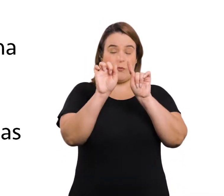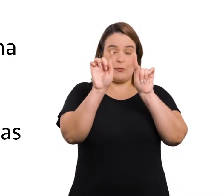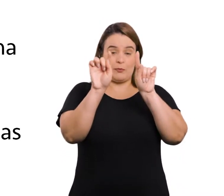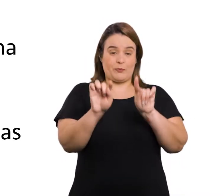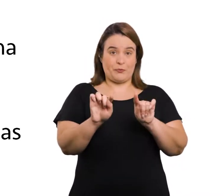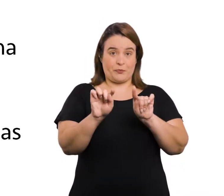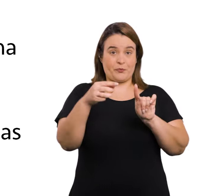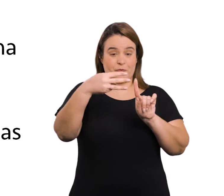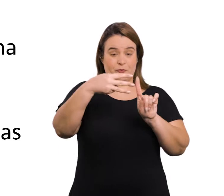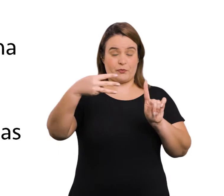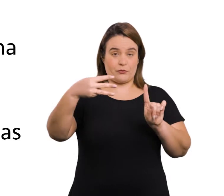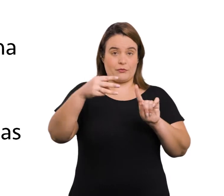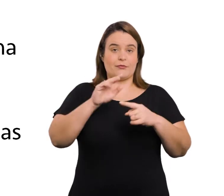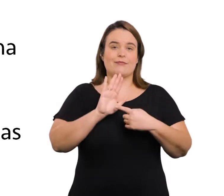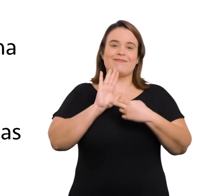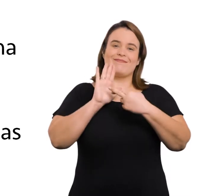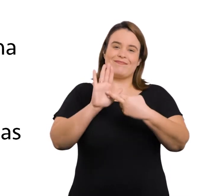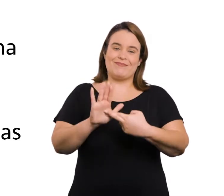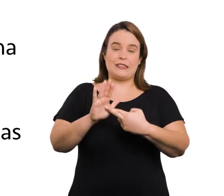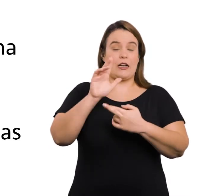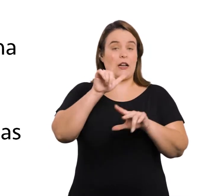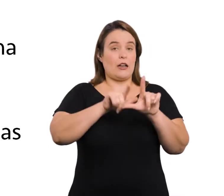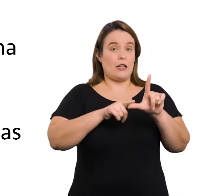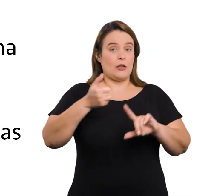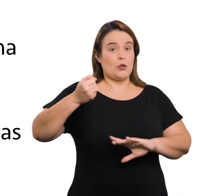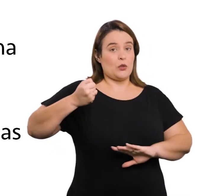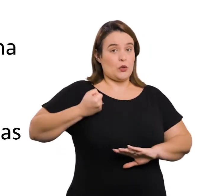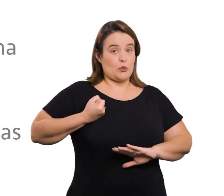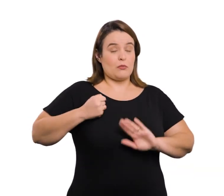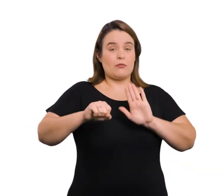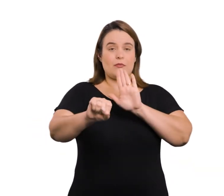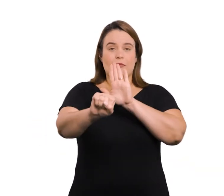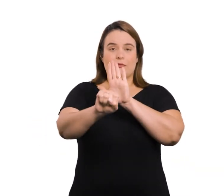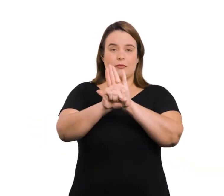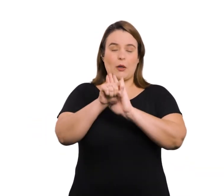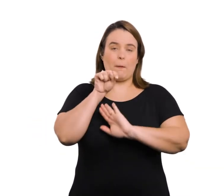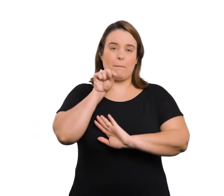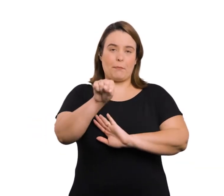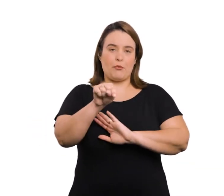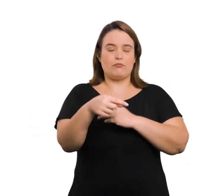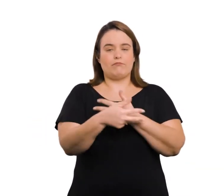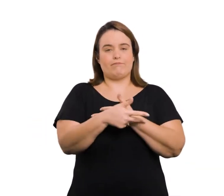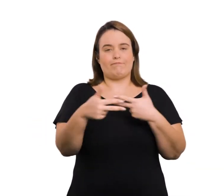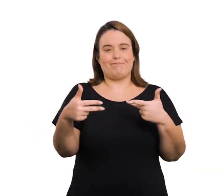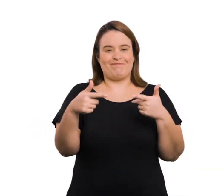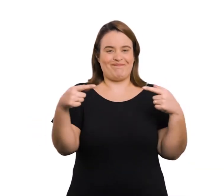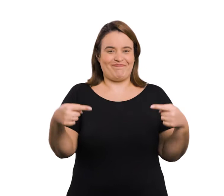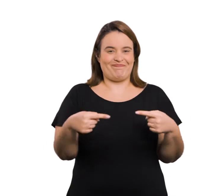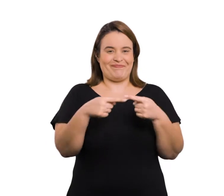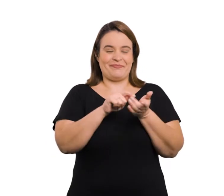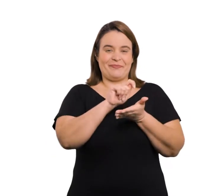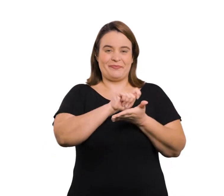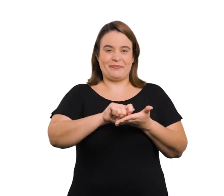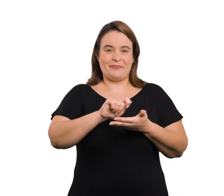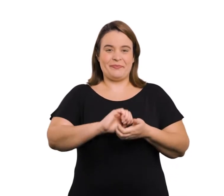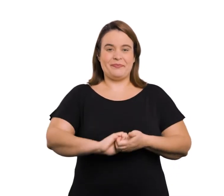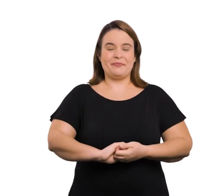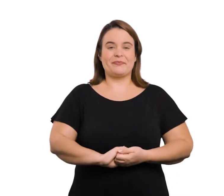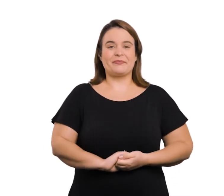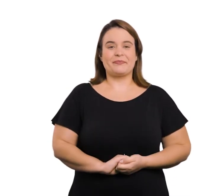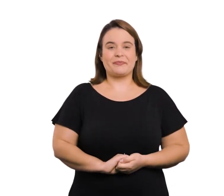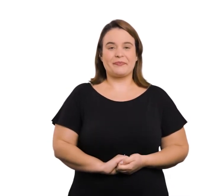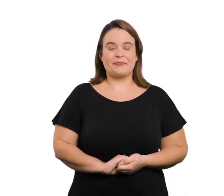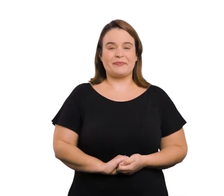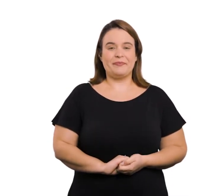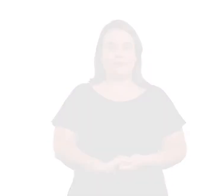relevo distribuídos em 2 colunas e 3 linhas, que representam letras, números, símbolos, pontuação e demais